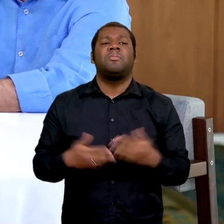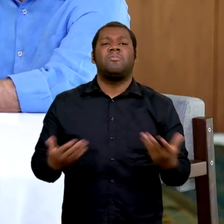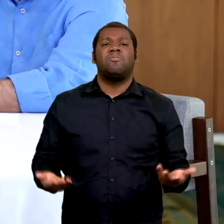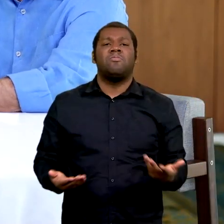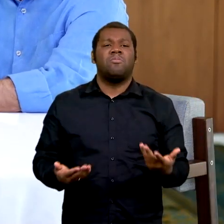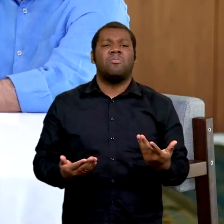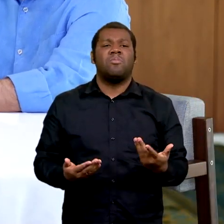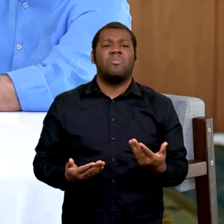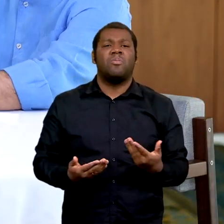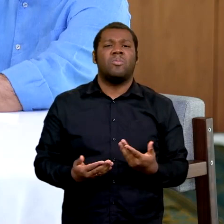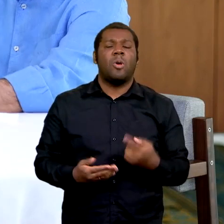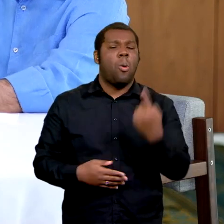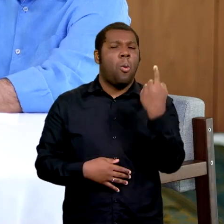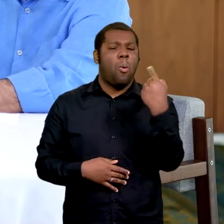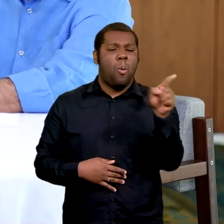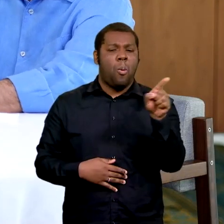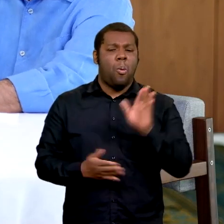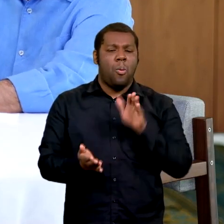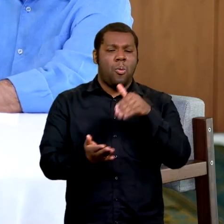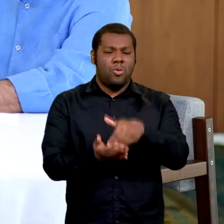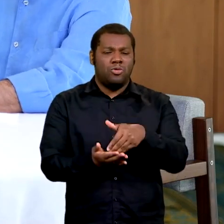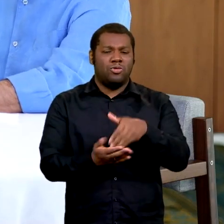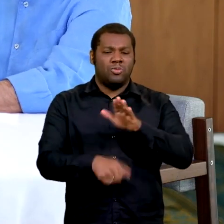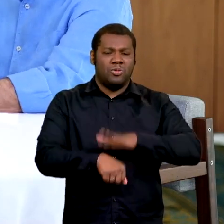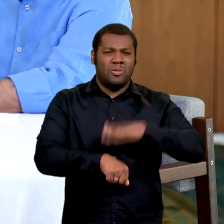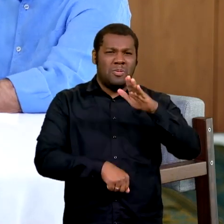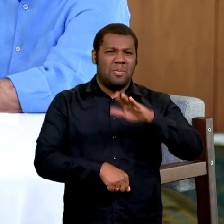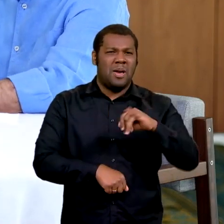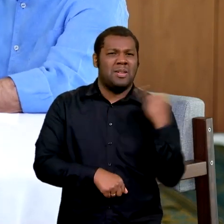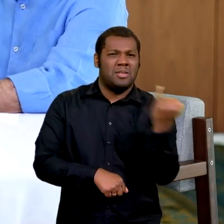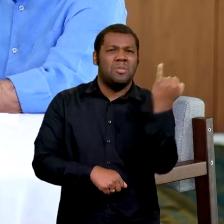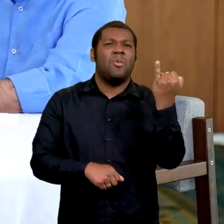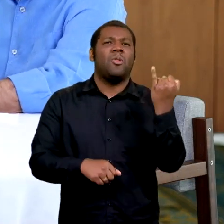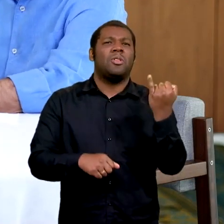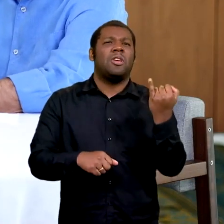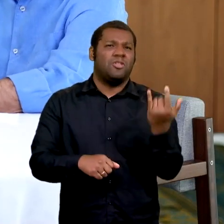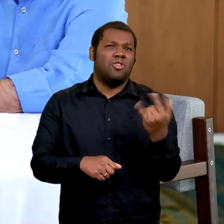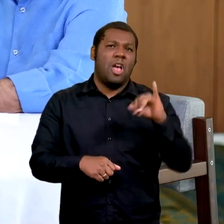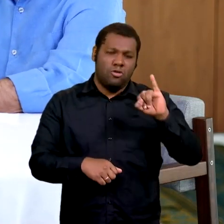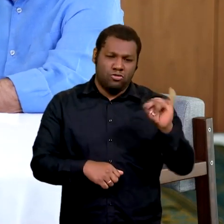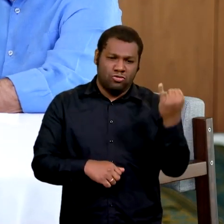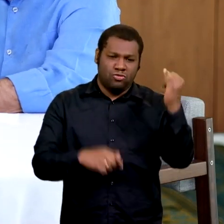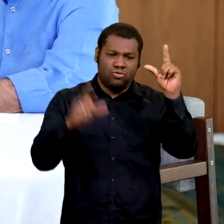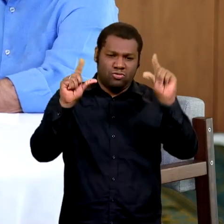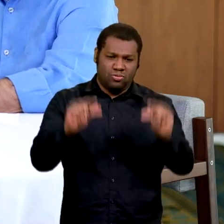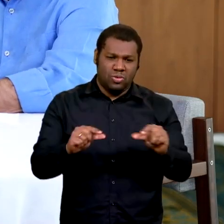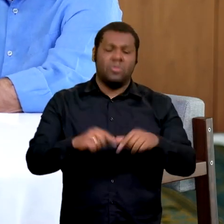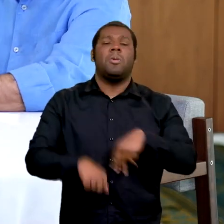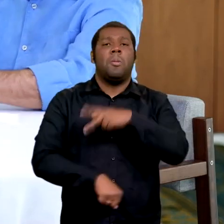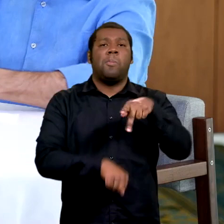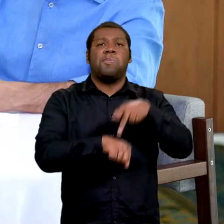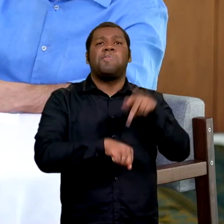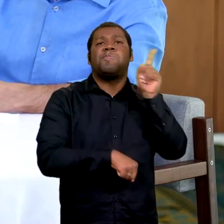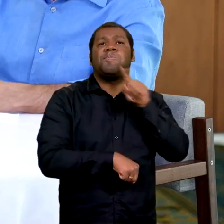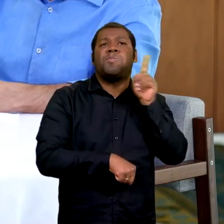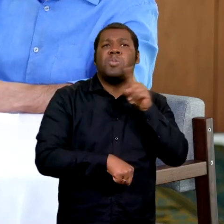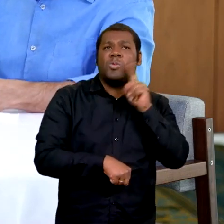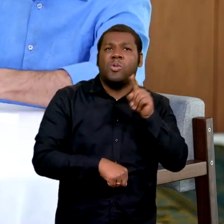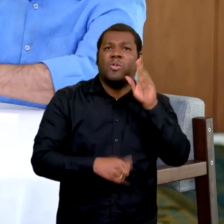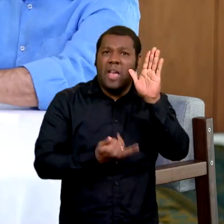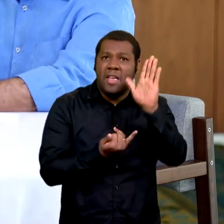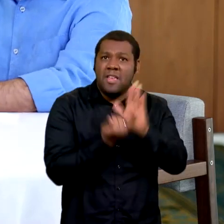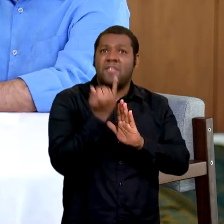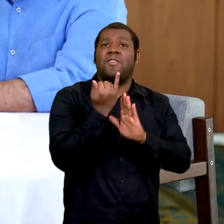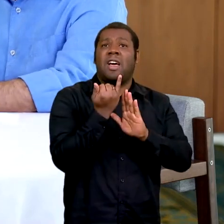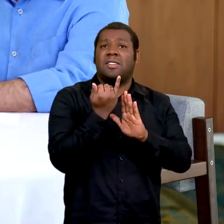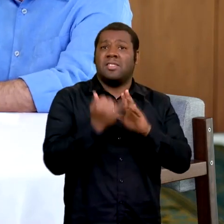quebra-cabeça digamos assim importante é a questão dos juros mesmo porque nos Estados Unidos a inflação tá mais alta e o juros é mais baixo